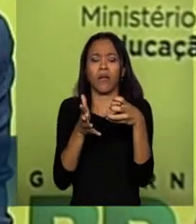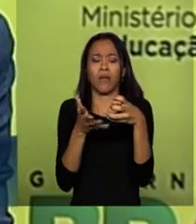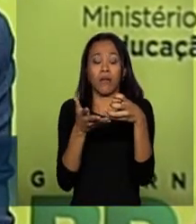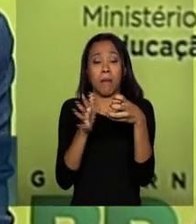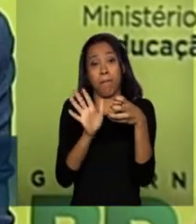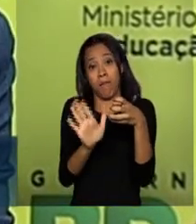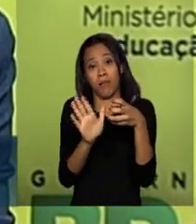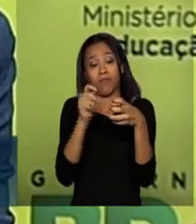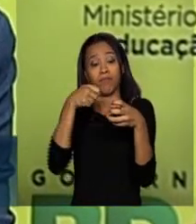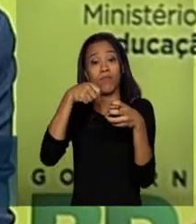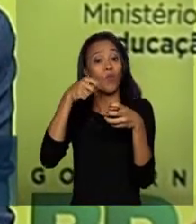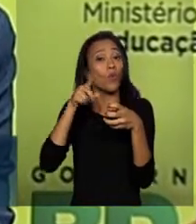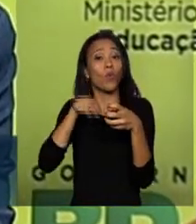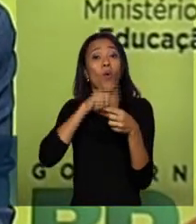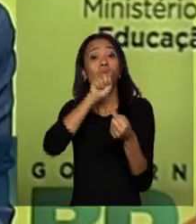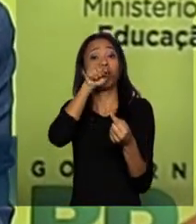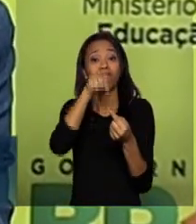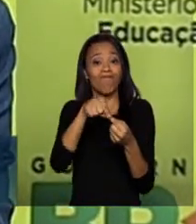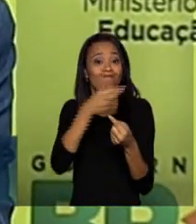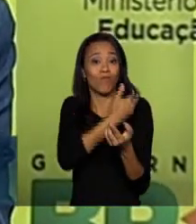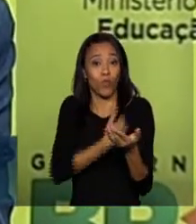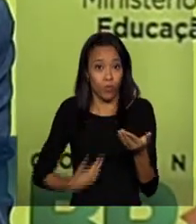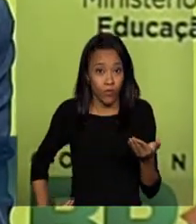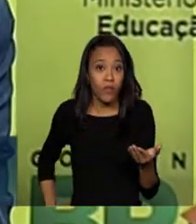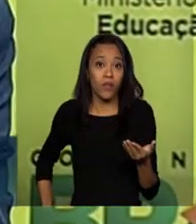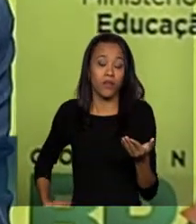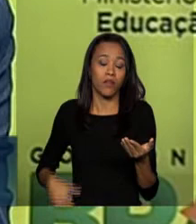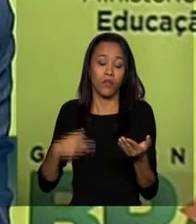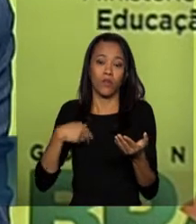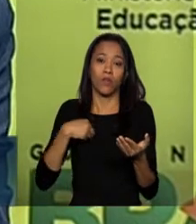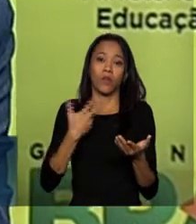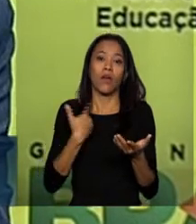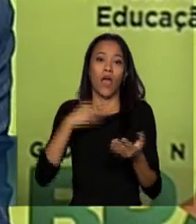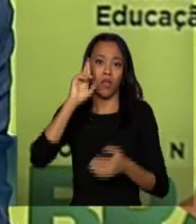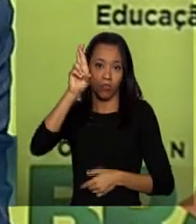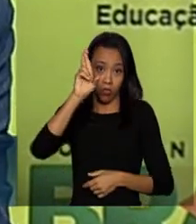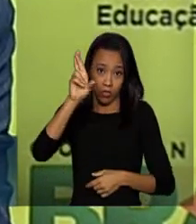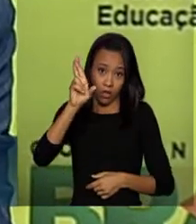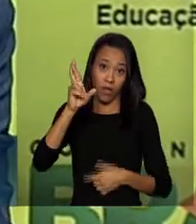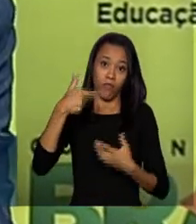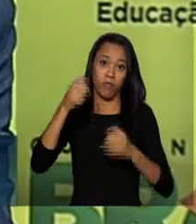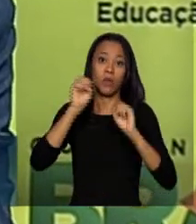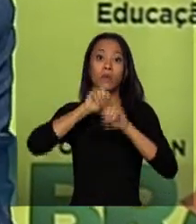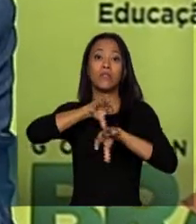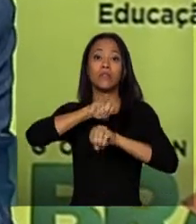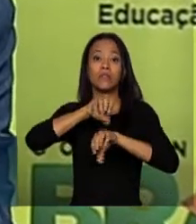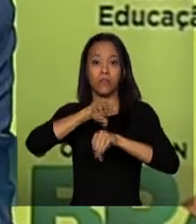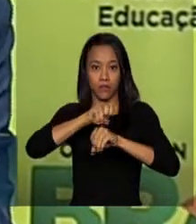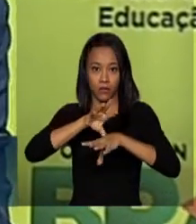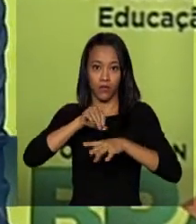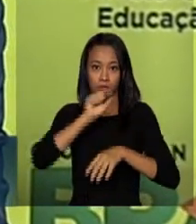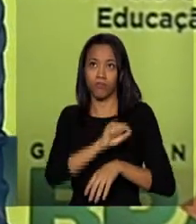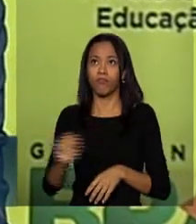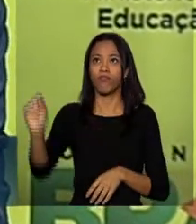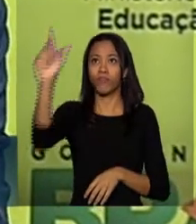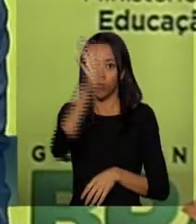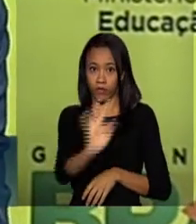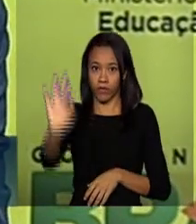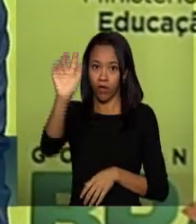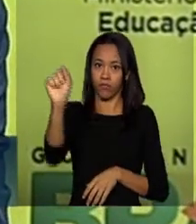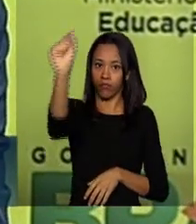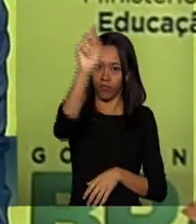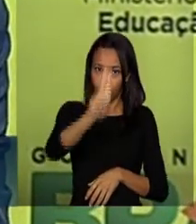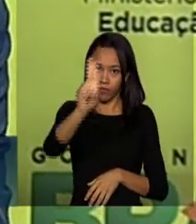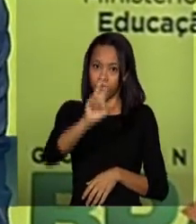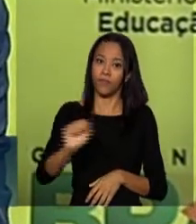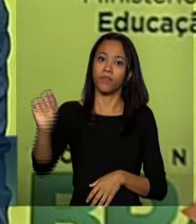capitais. Agora, qual que é o papel do Estado nisso tudo, no ensino superior, né? Que é fundamental? Você entra corrigindo as simetrias